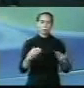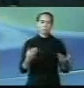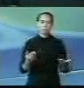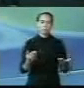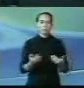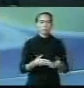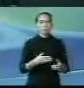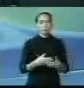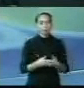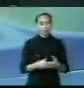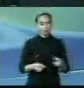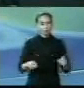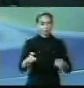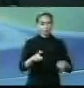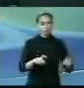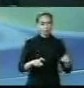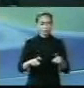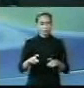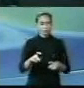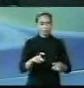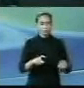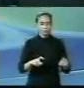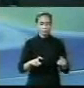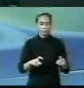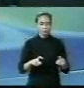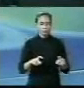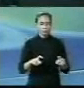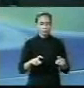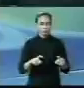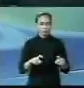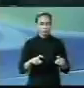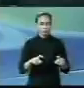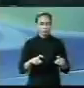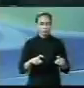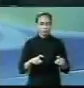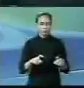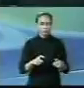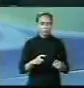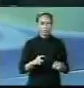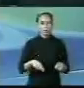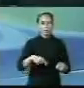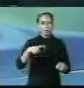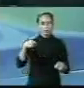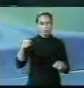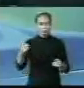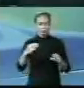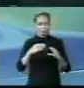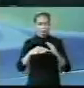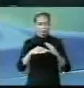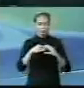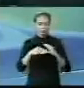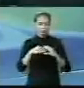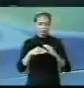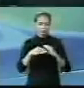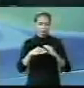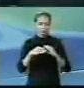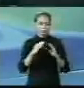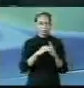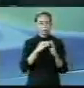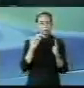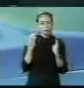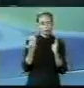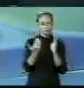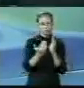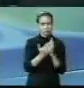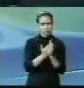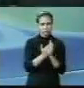computadores manda uma mensagem, uma requisição, um pacote para a internet, por exemplo, para acessar um determinado site, todas as requisições passam pelo firewall.